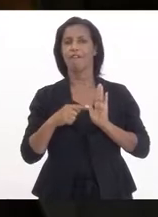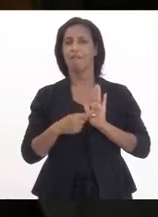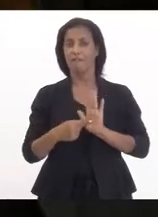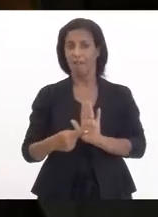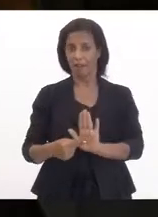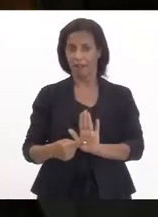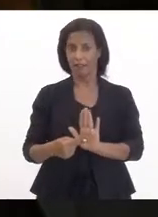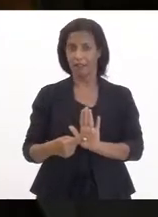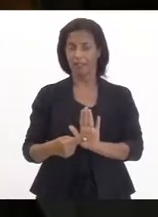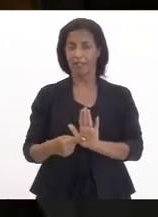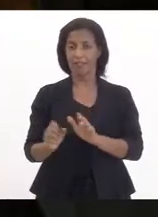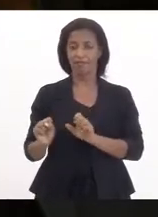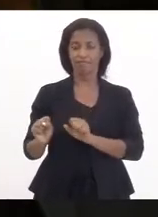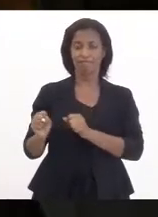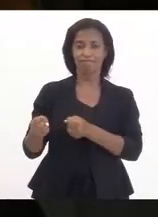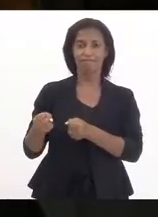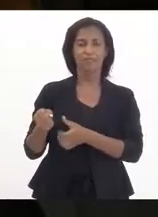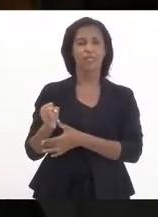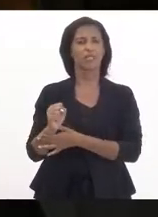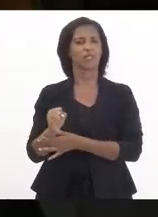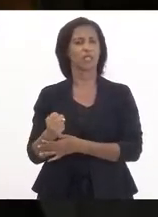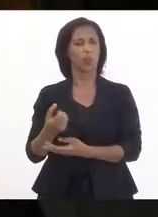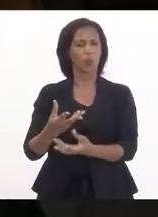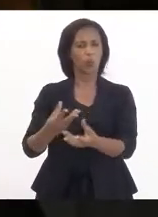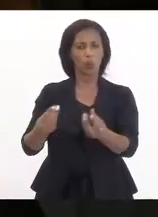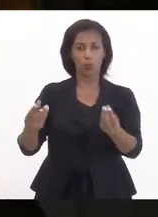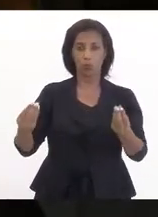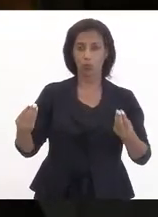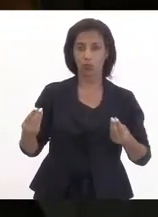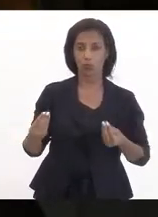propiciar, seguramente, muitas